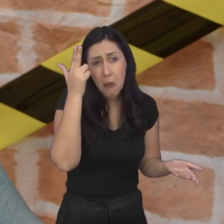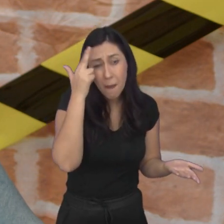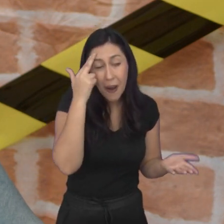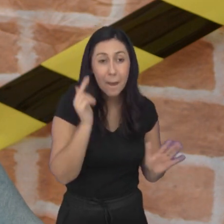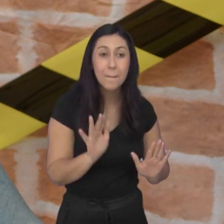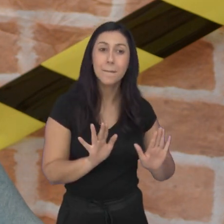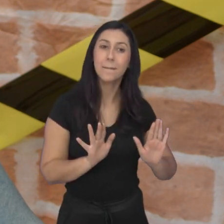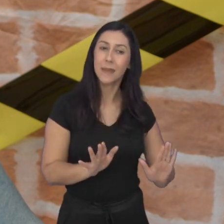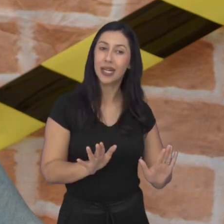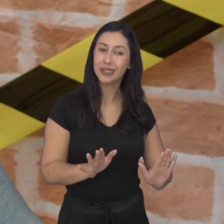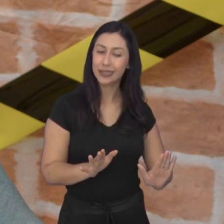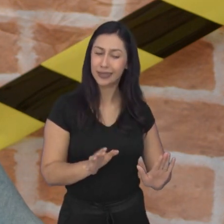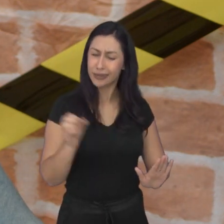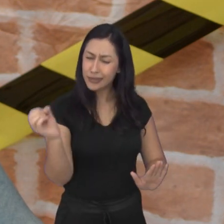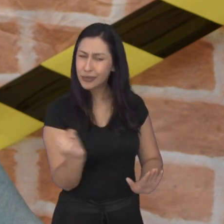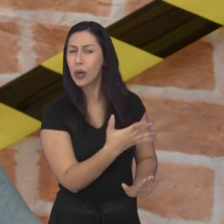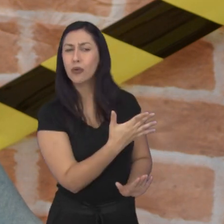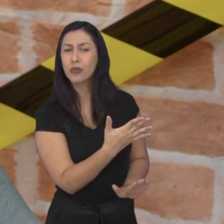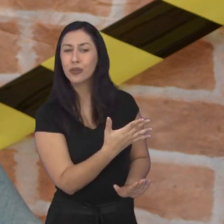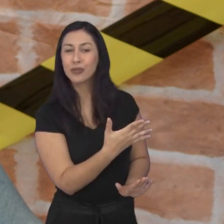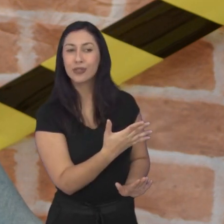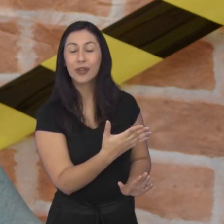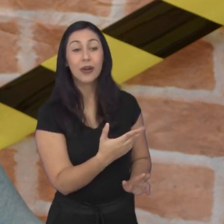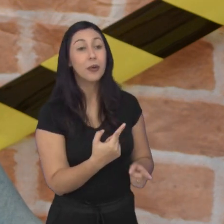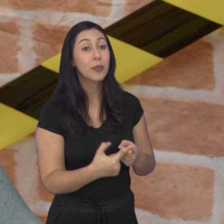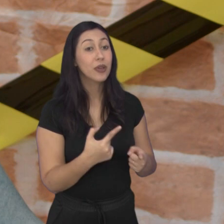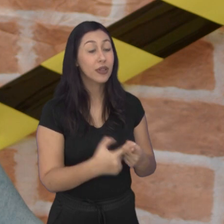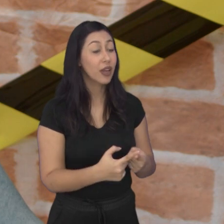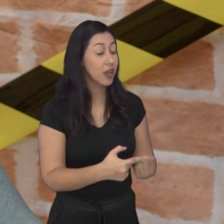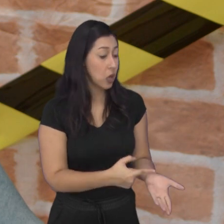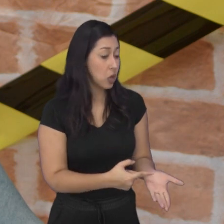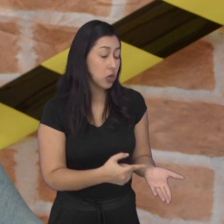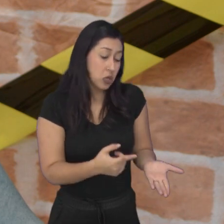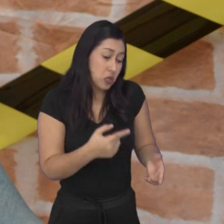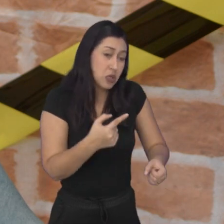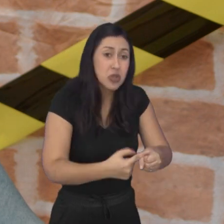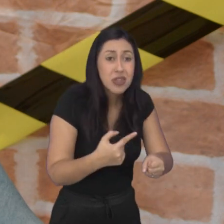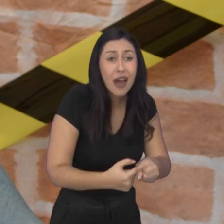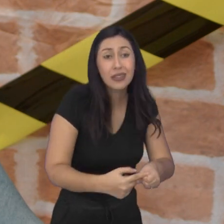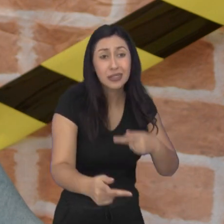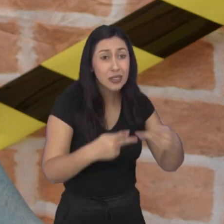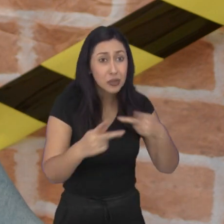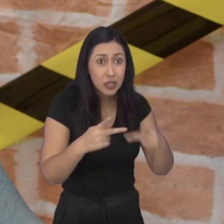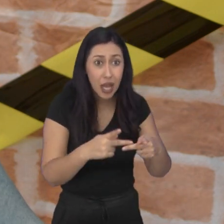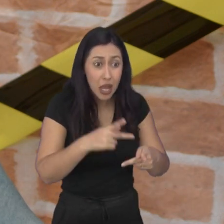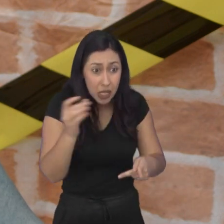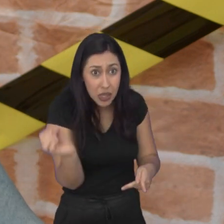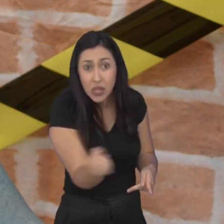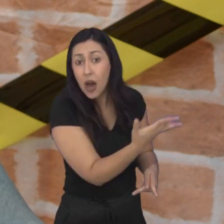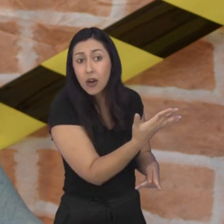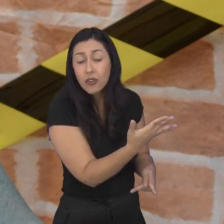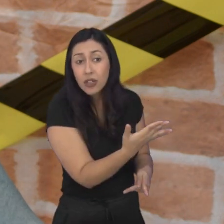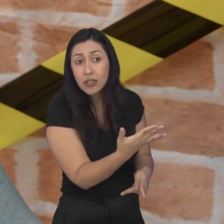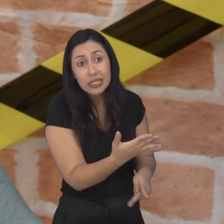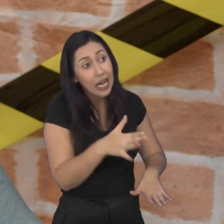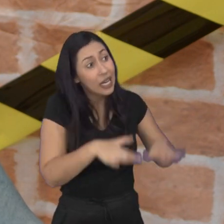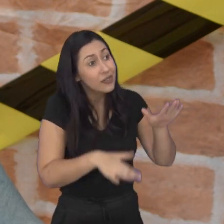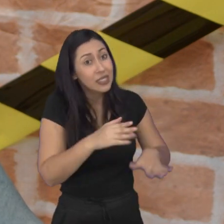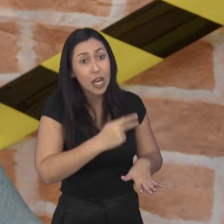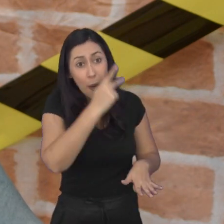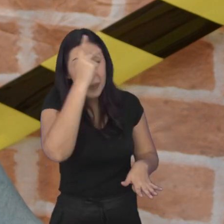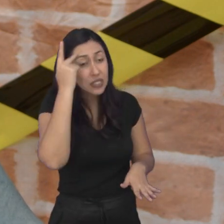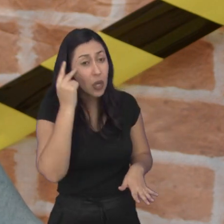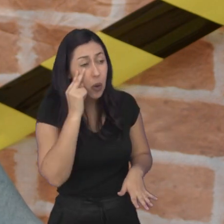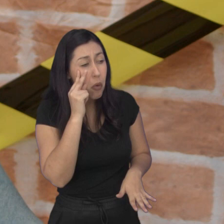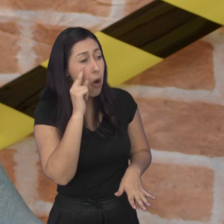maneira um pouco mais moderna, e acaba sendo vanguardista nisso, que eu acho que a tendência de São José é ficar cada vez mais moderna. Então talvez alguém no futuro olhe para minhas artes